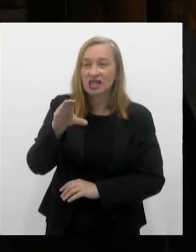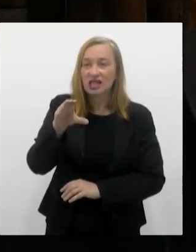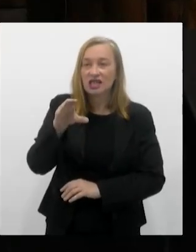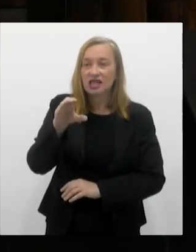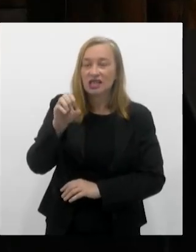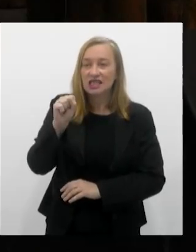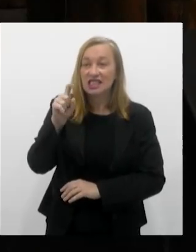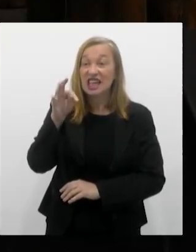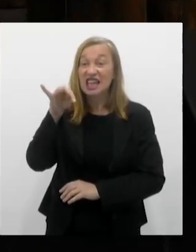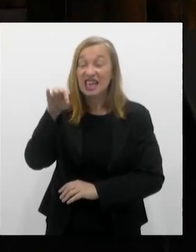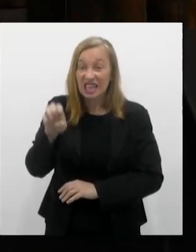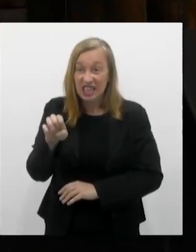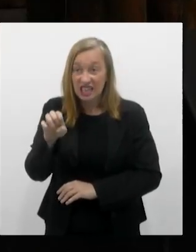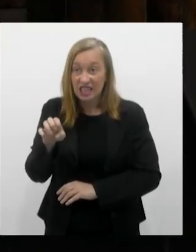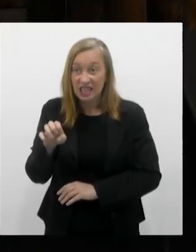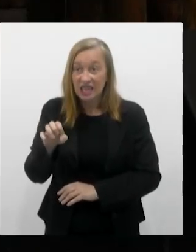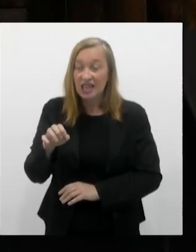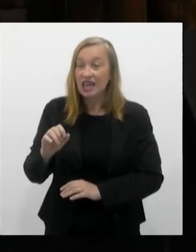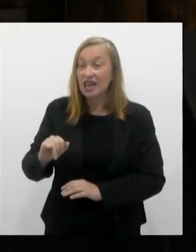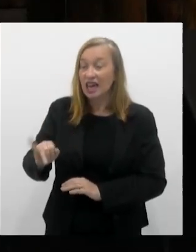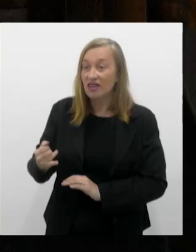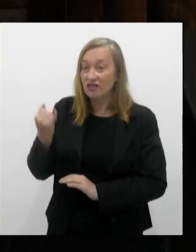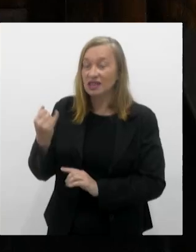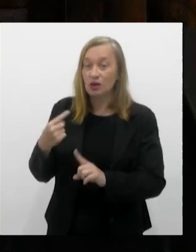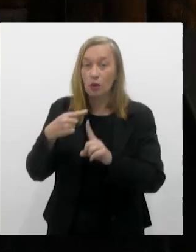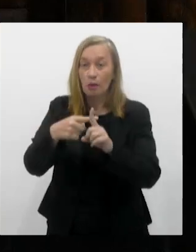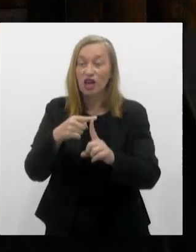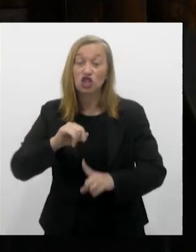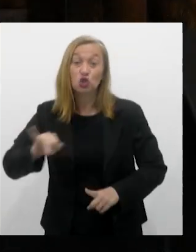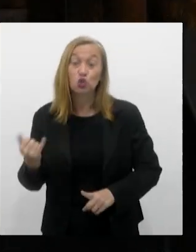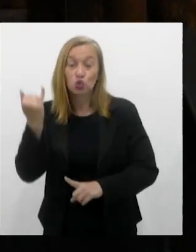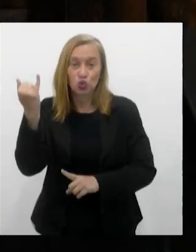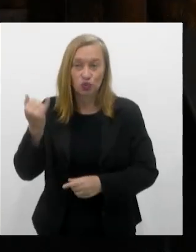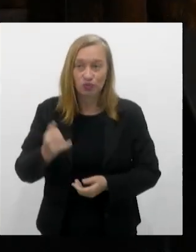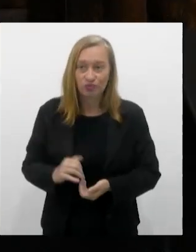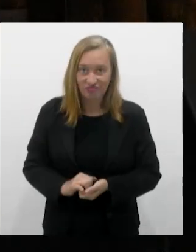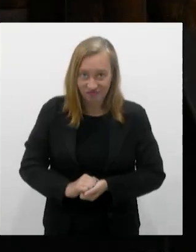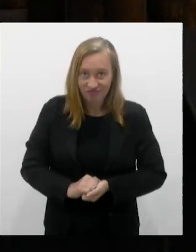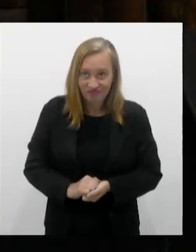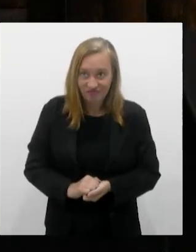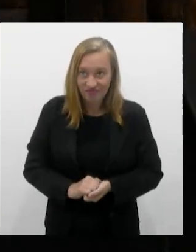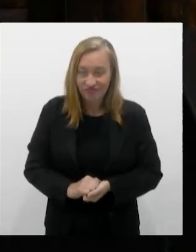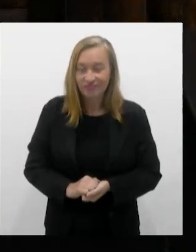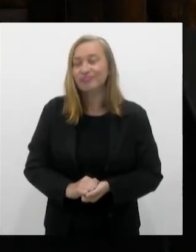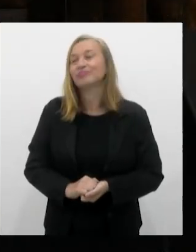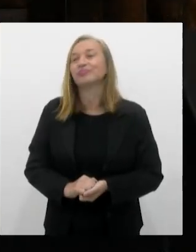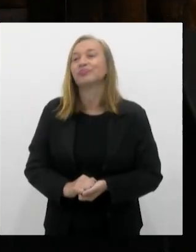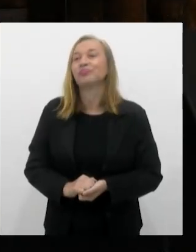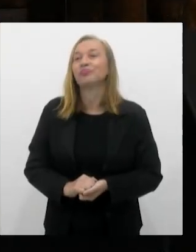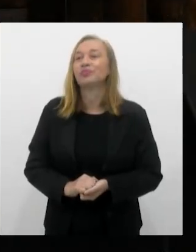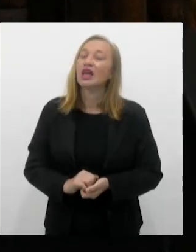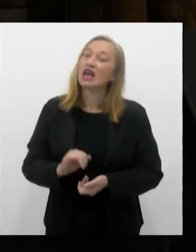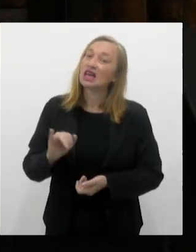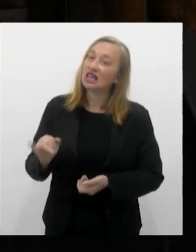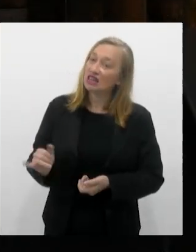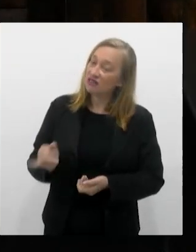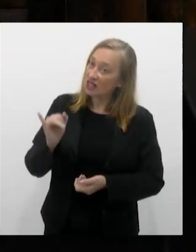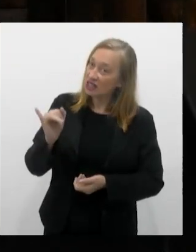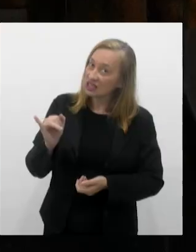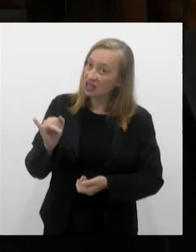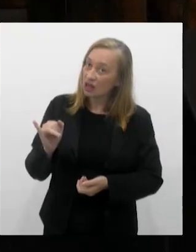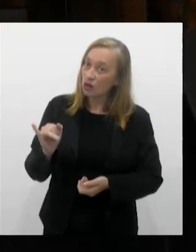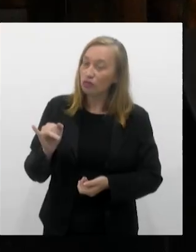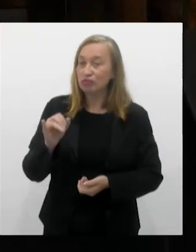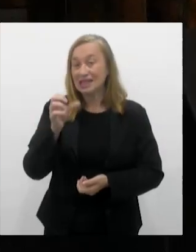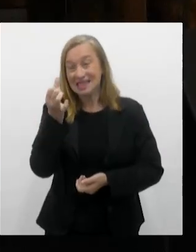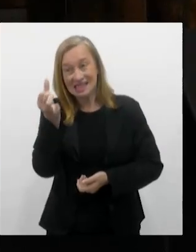a inflação mais juro. A inflação gira em torno de 6%. Então já está